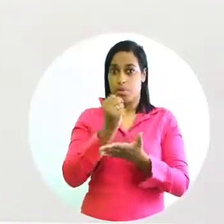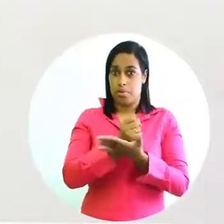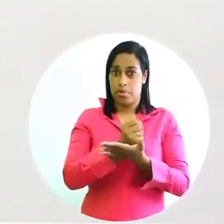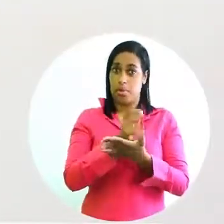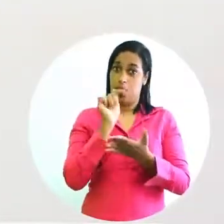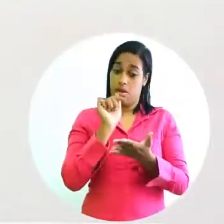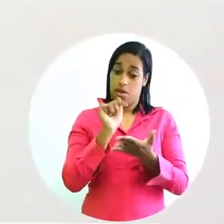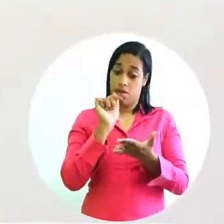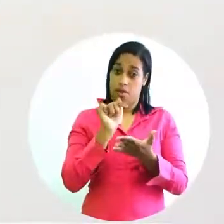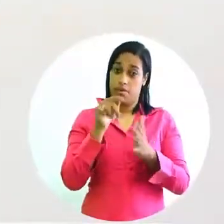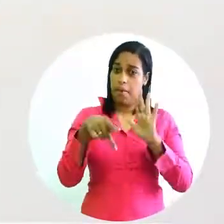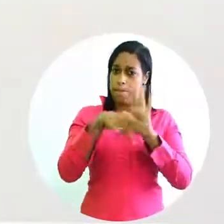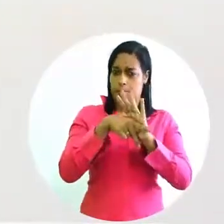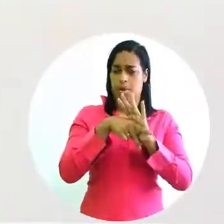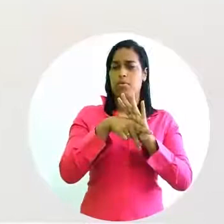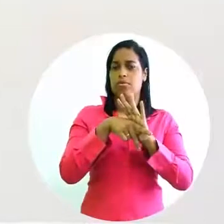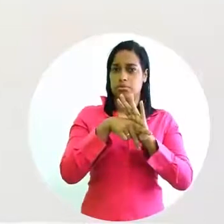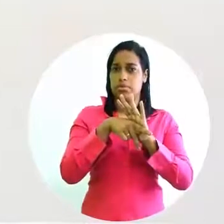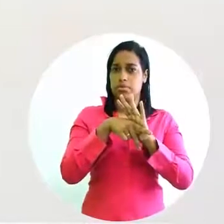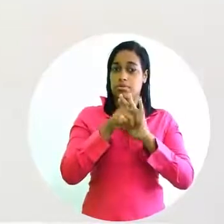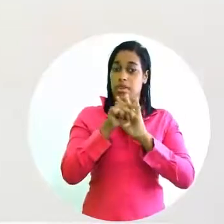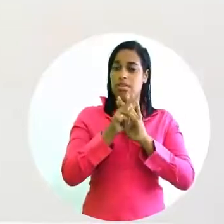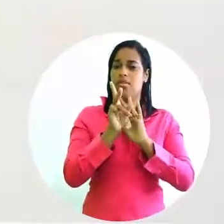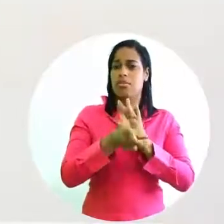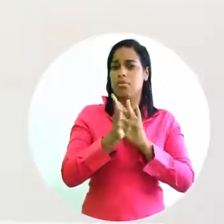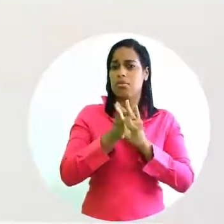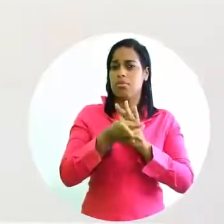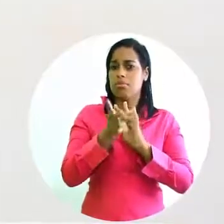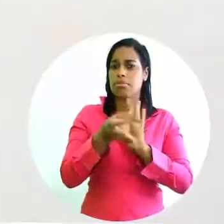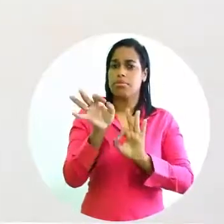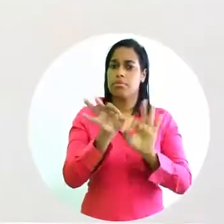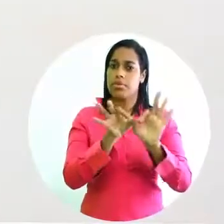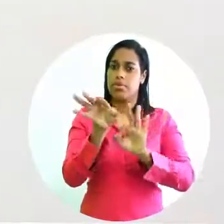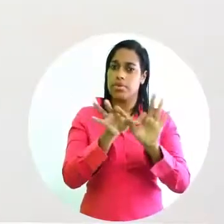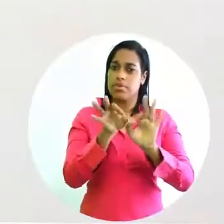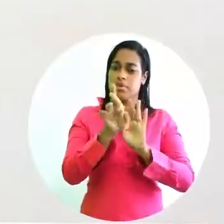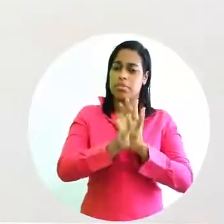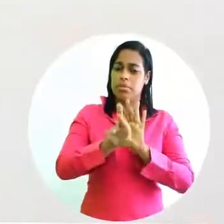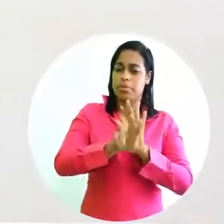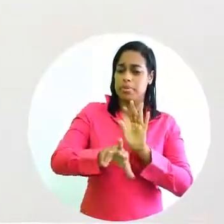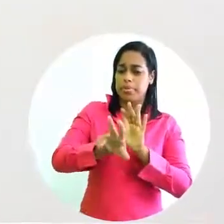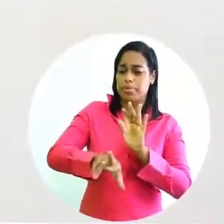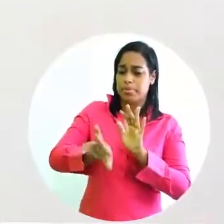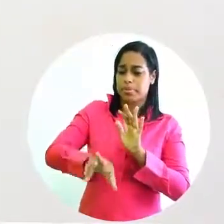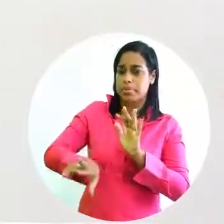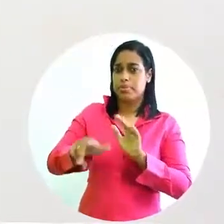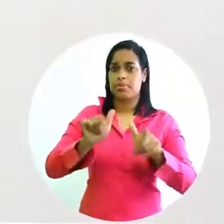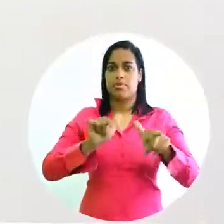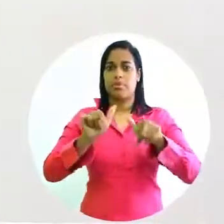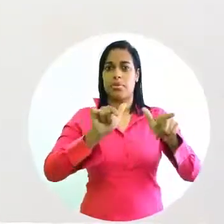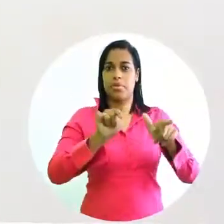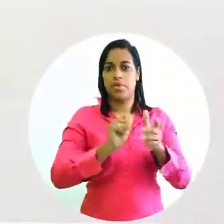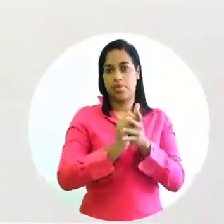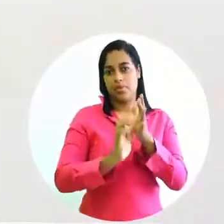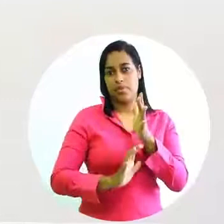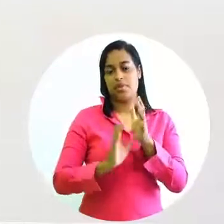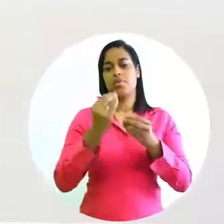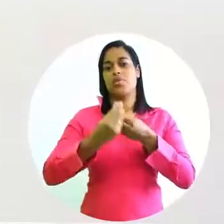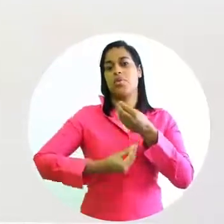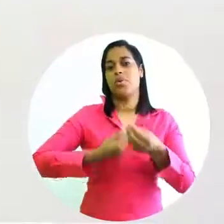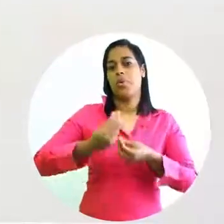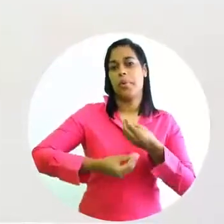o planejamento propriamente dito, ele se constrói sobre uma série de providências e ações, tais